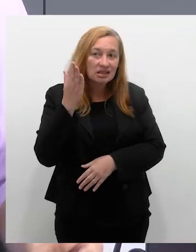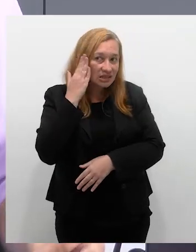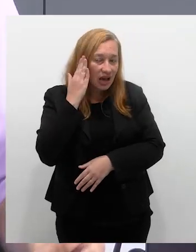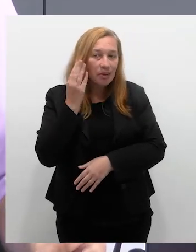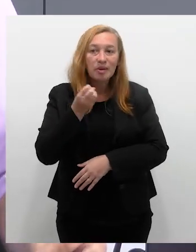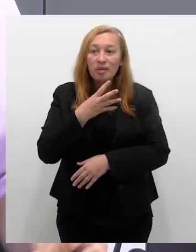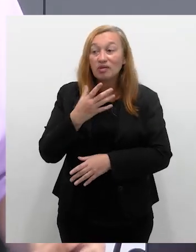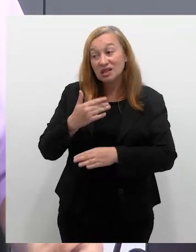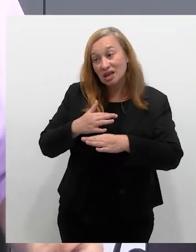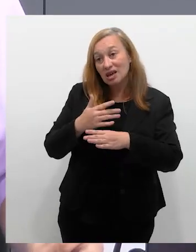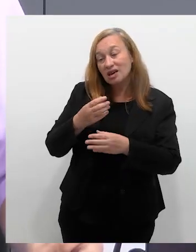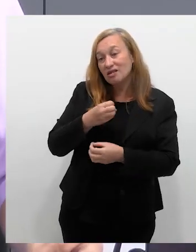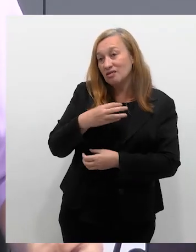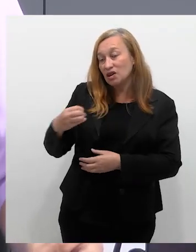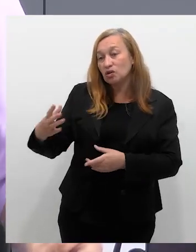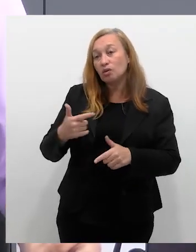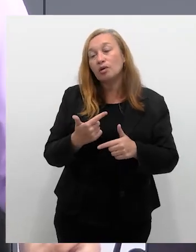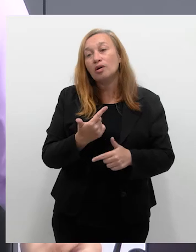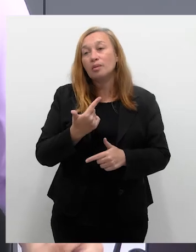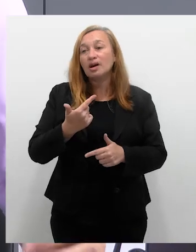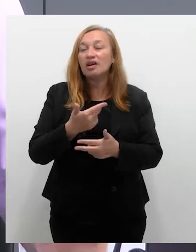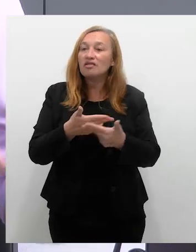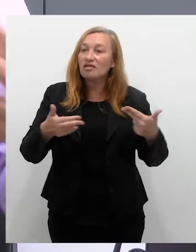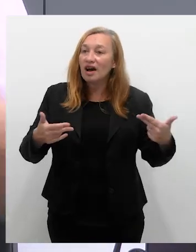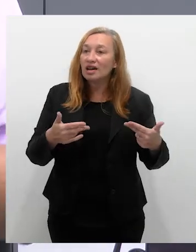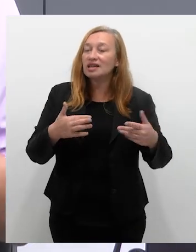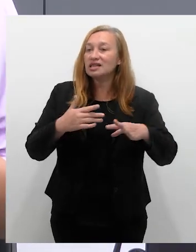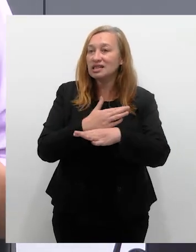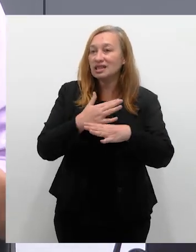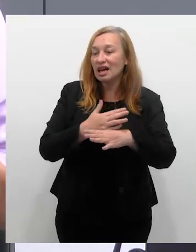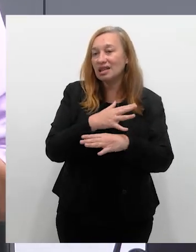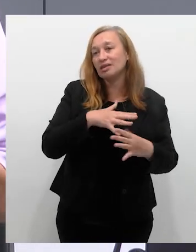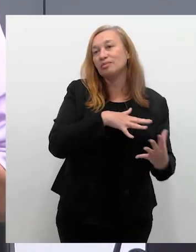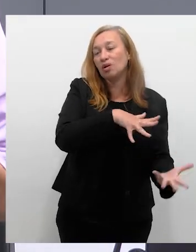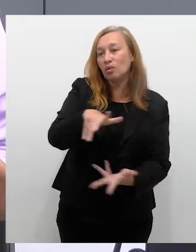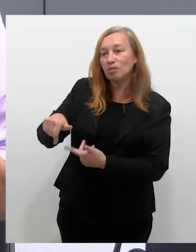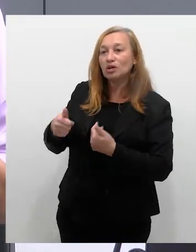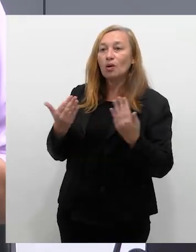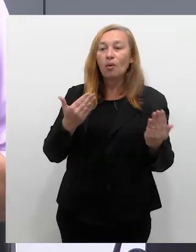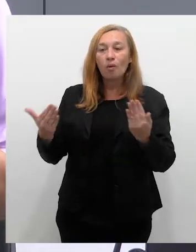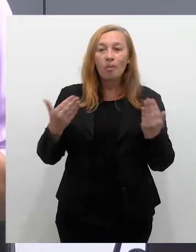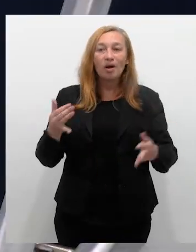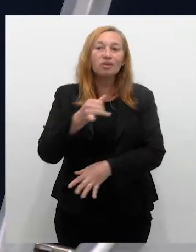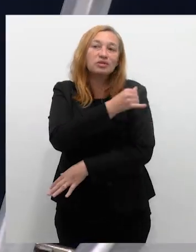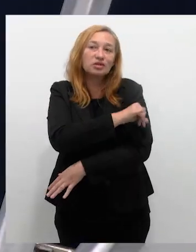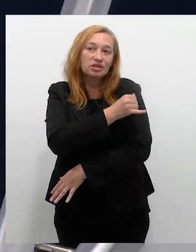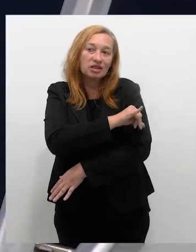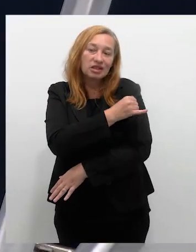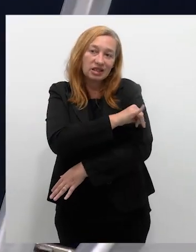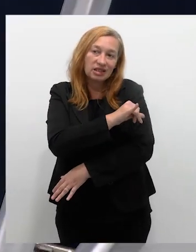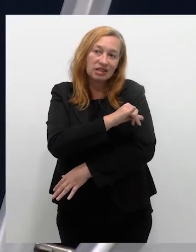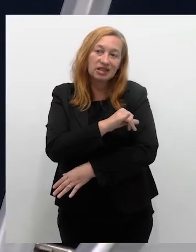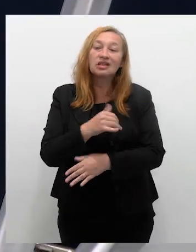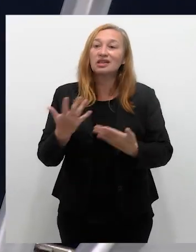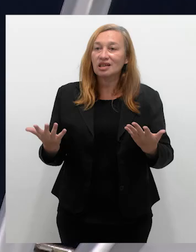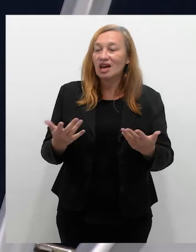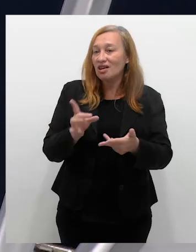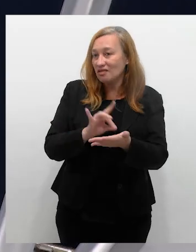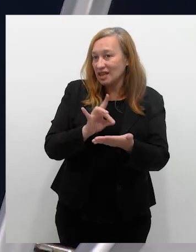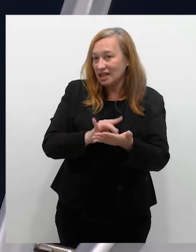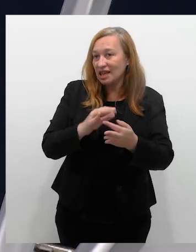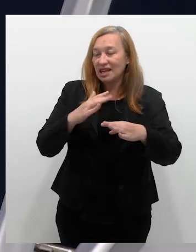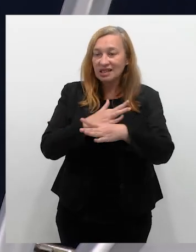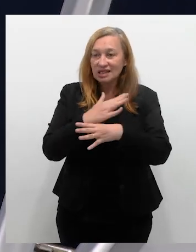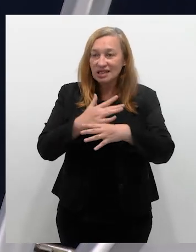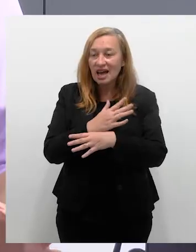você viajou para outras cidades pelo mundo e fez essa comparação com o Rio de Janeiro, né? Uma verdadeira cidade no meio da floresta,